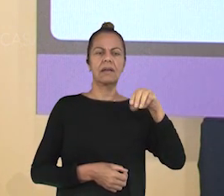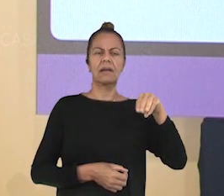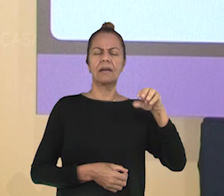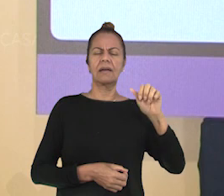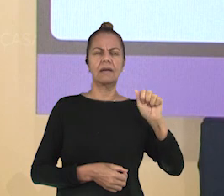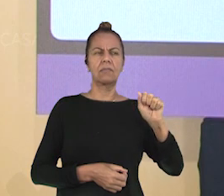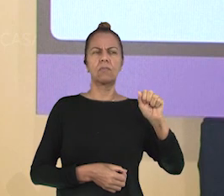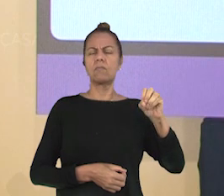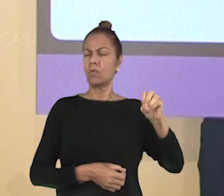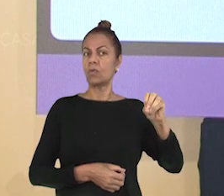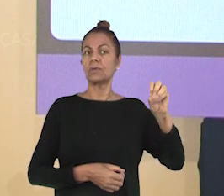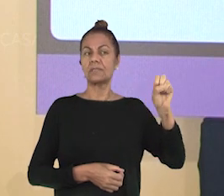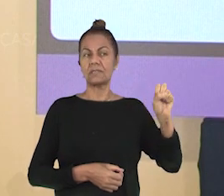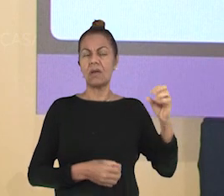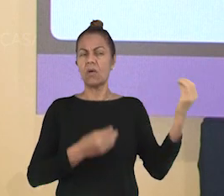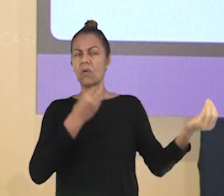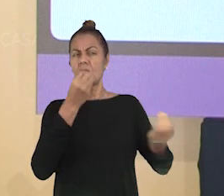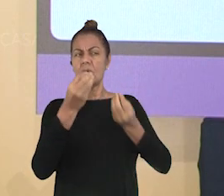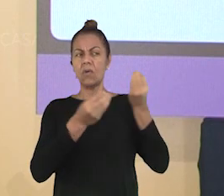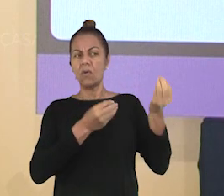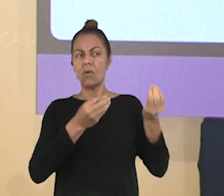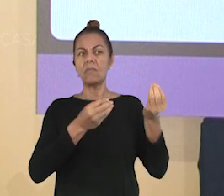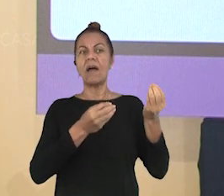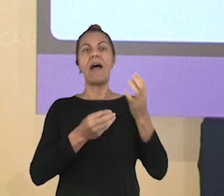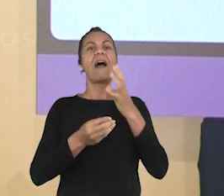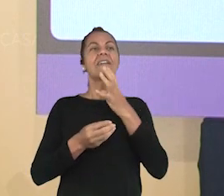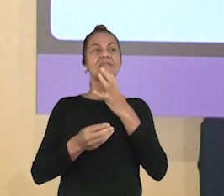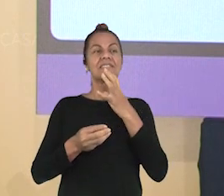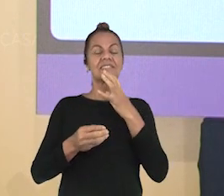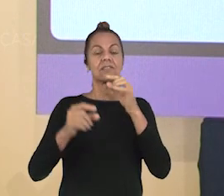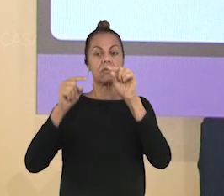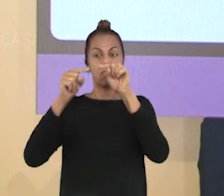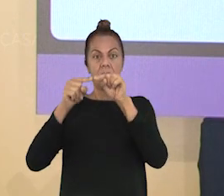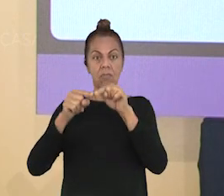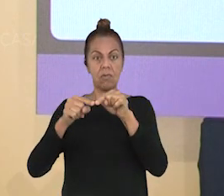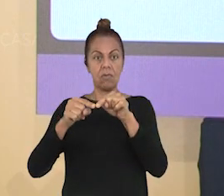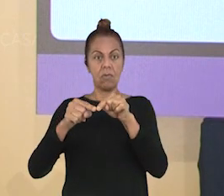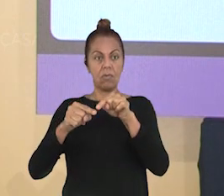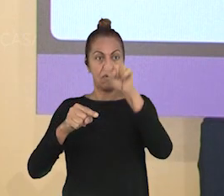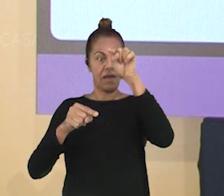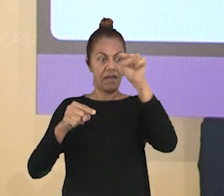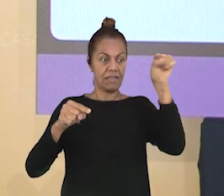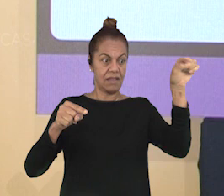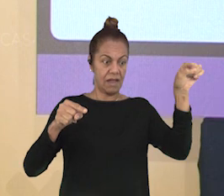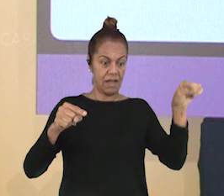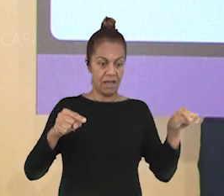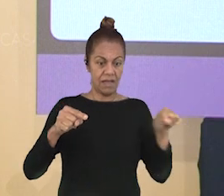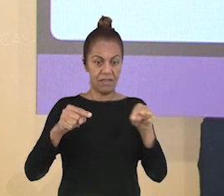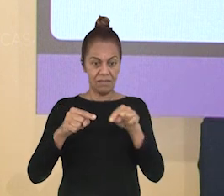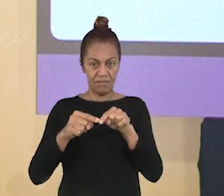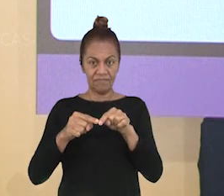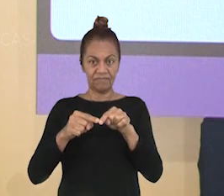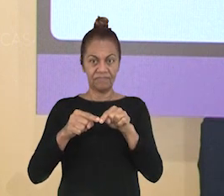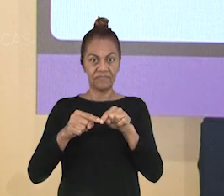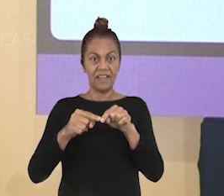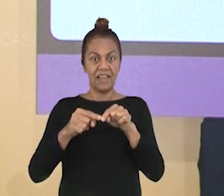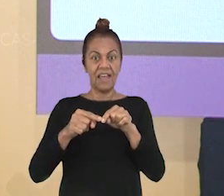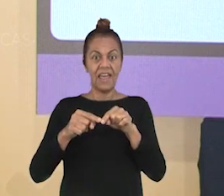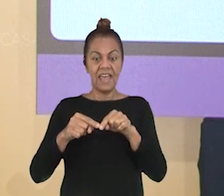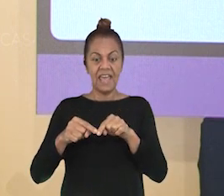seus lados opostos sejam paralelos. Os paralelogramos, eles são conhecidos como